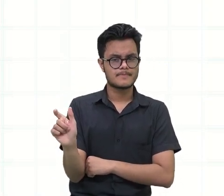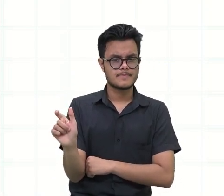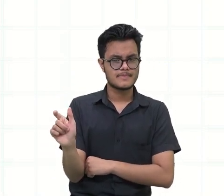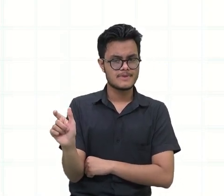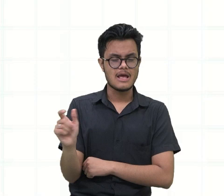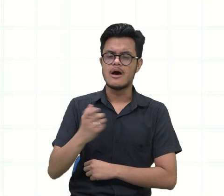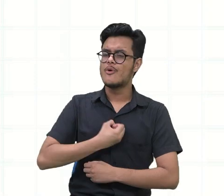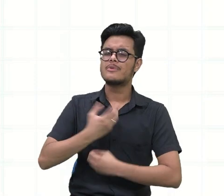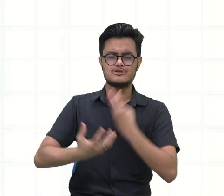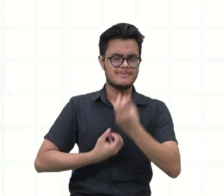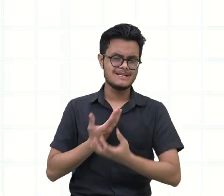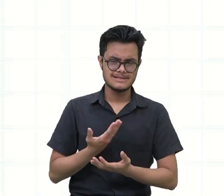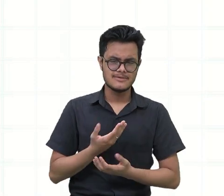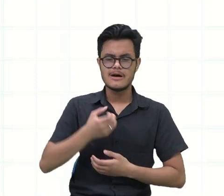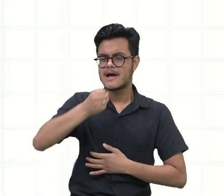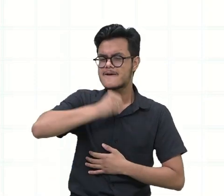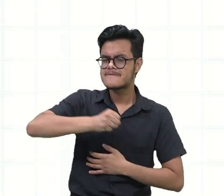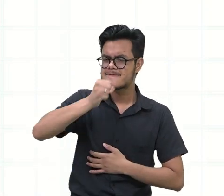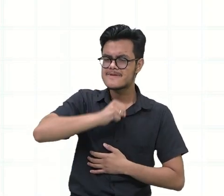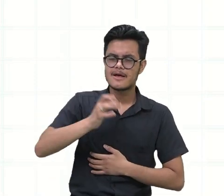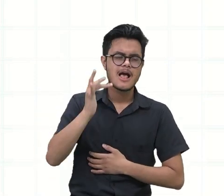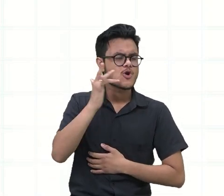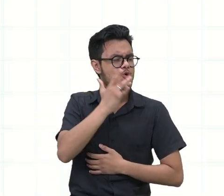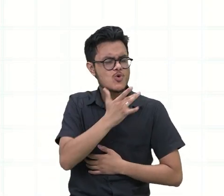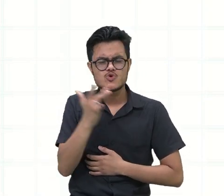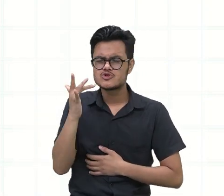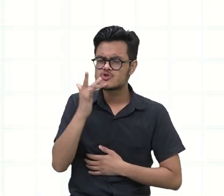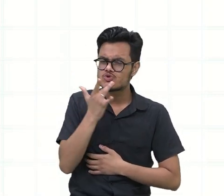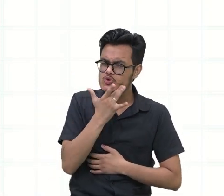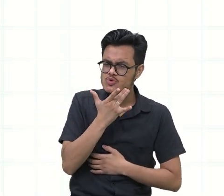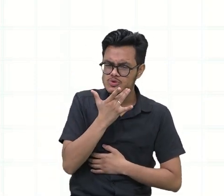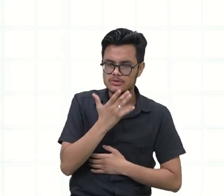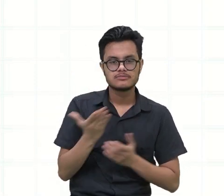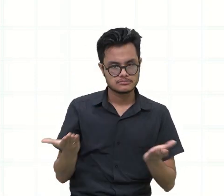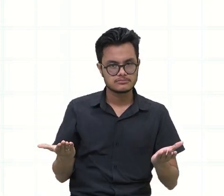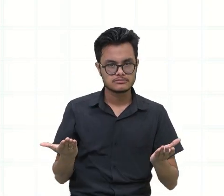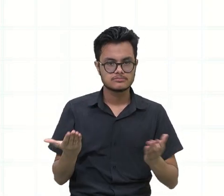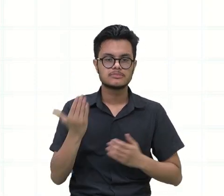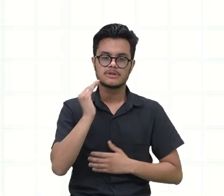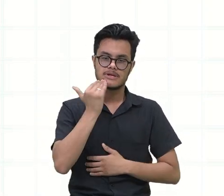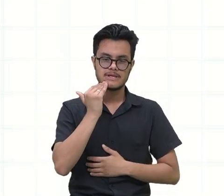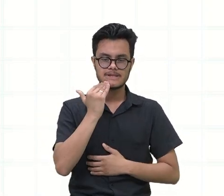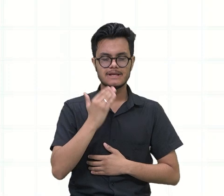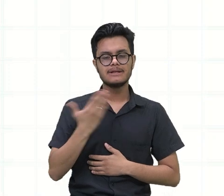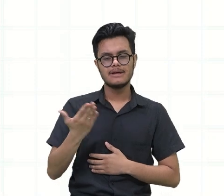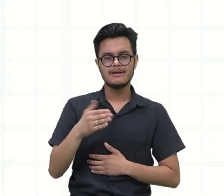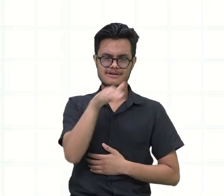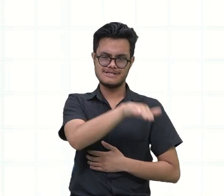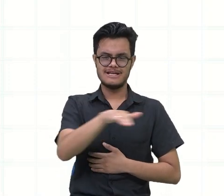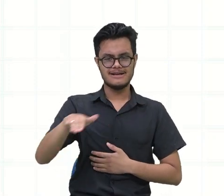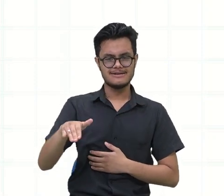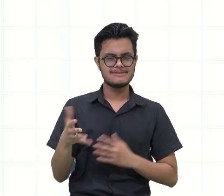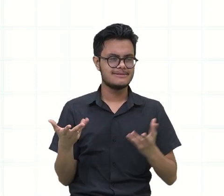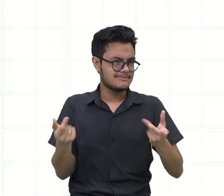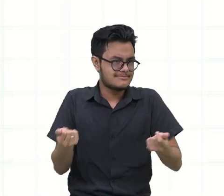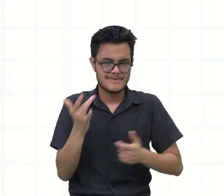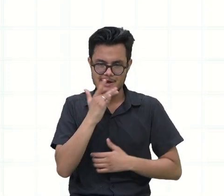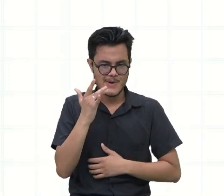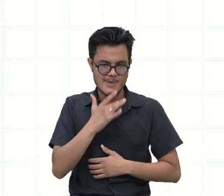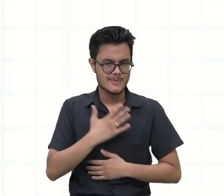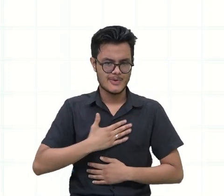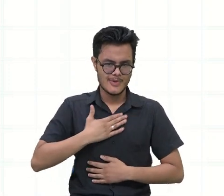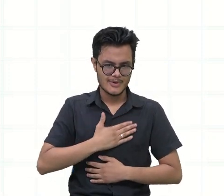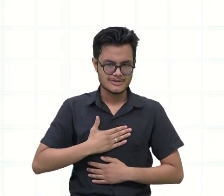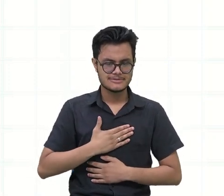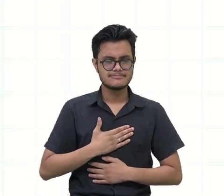enfático em dizer, né, desse sorvete, né, que geralmente as crianças adoram, né? E nós